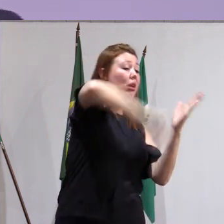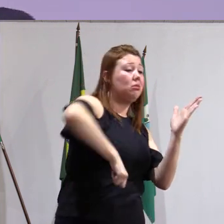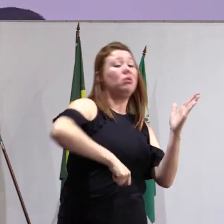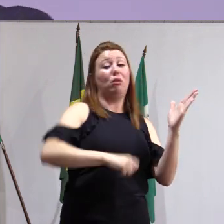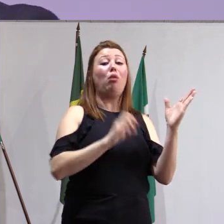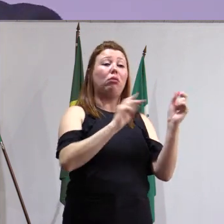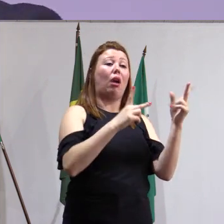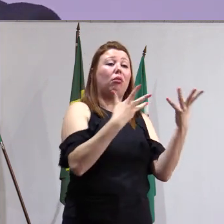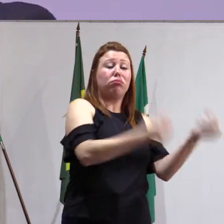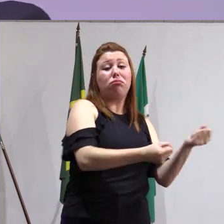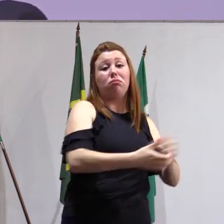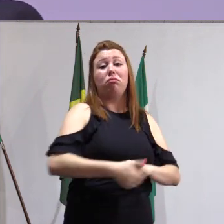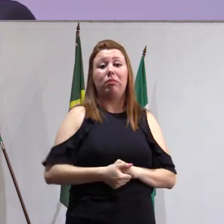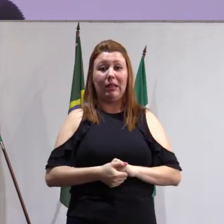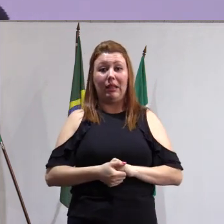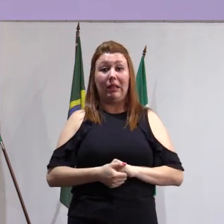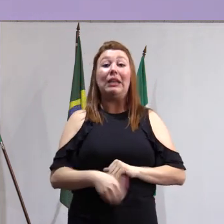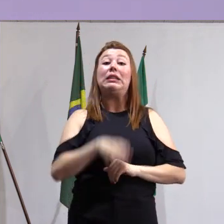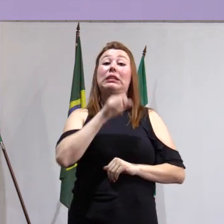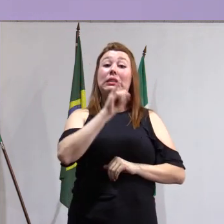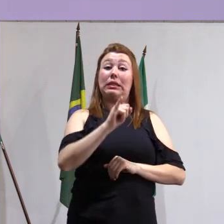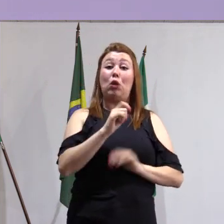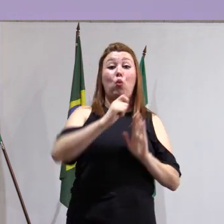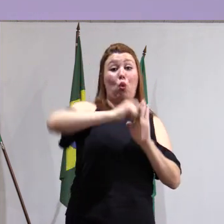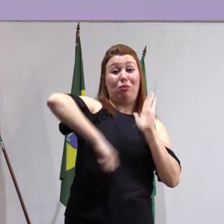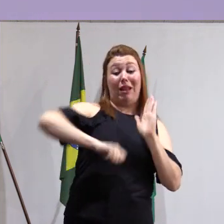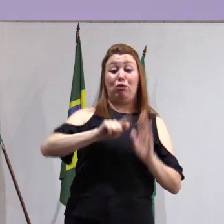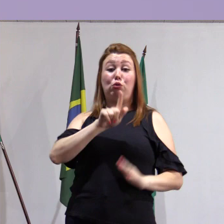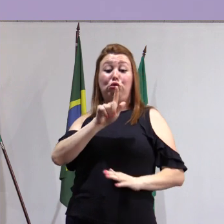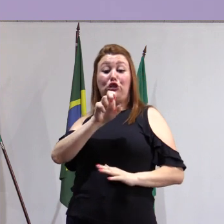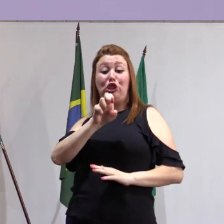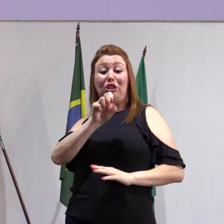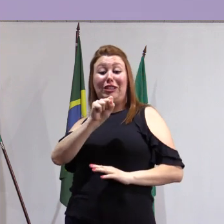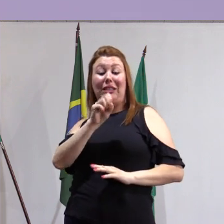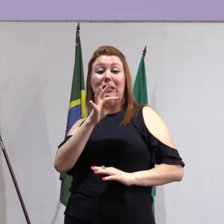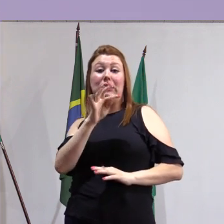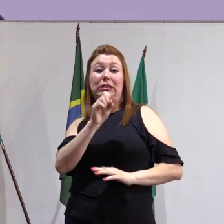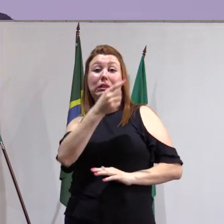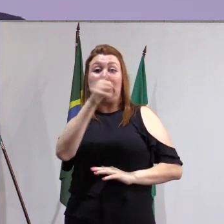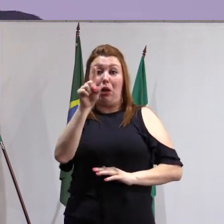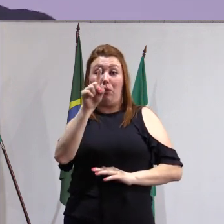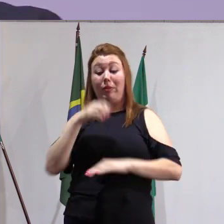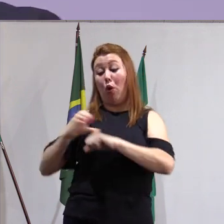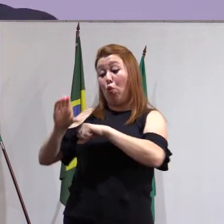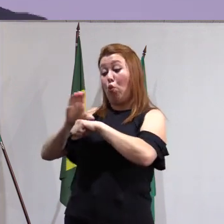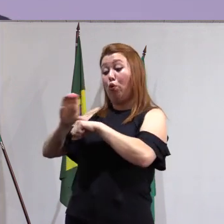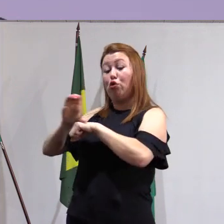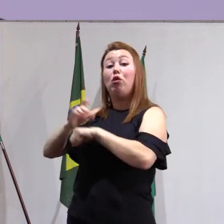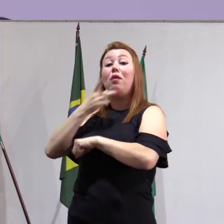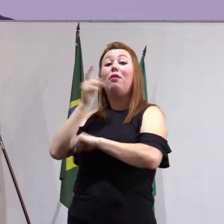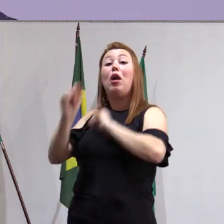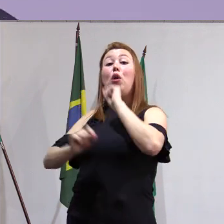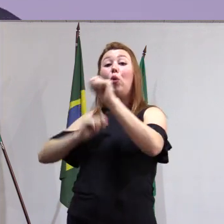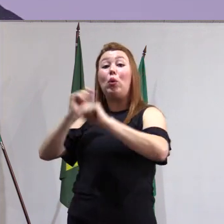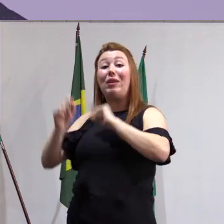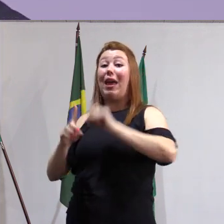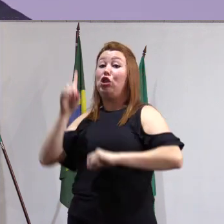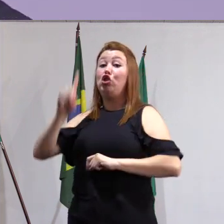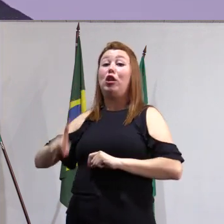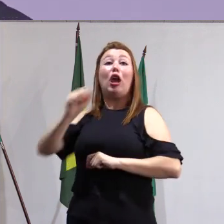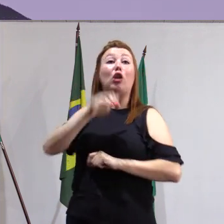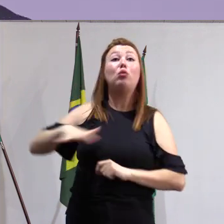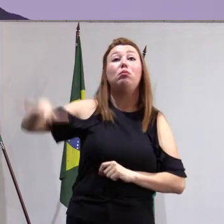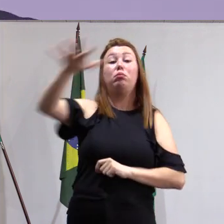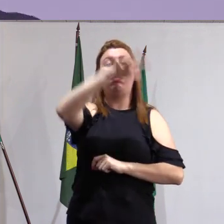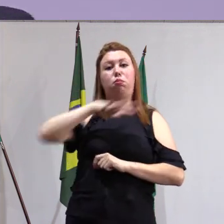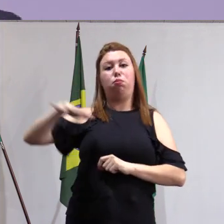outro. Contrato de gestão, por sua vez, é um contrato previsto na Constituição como um contrato de direito público, um contrato de